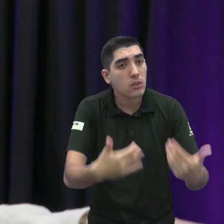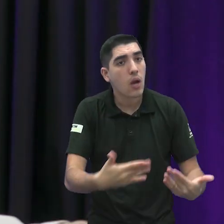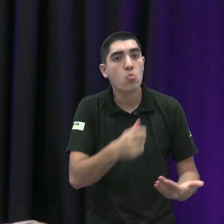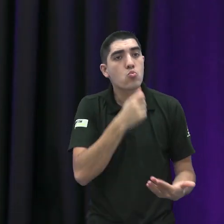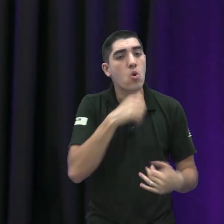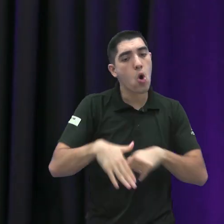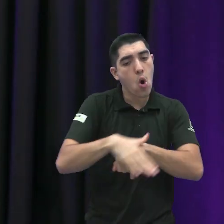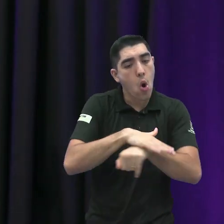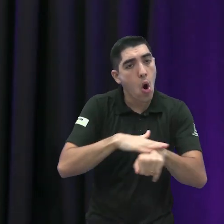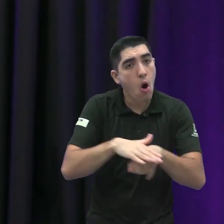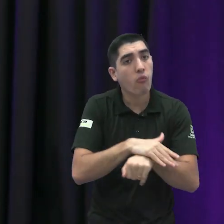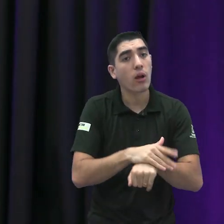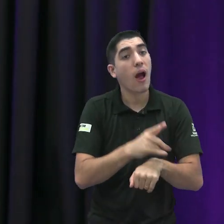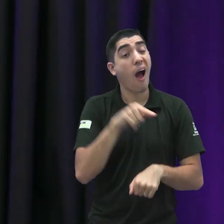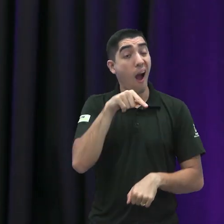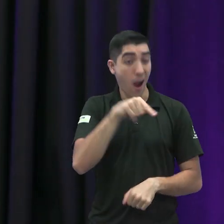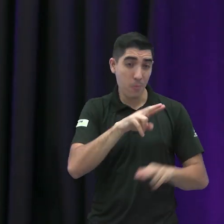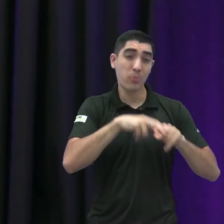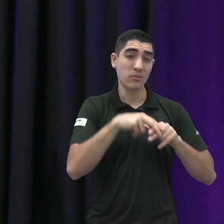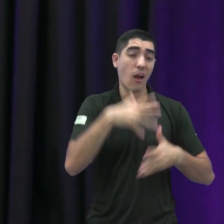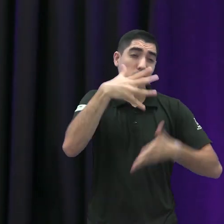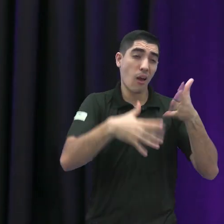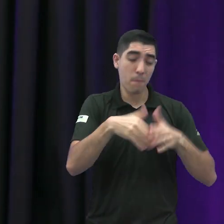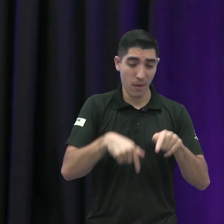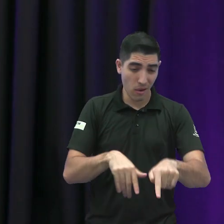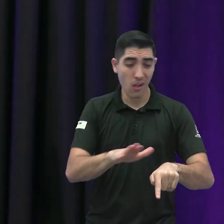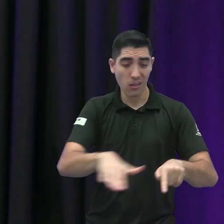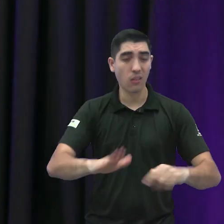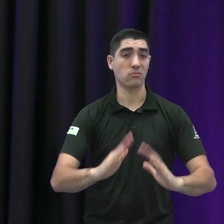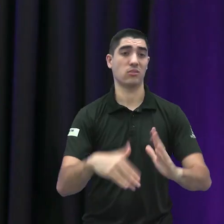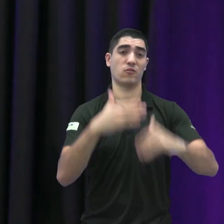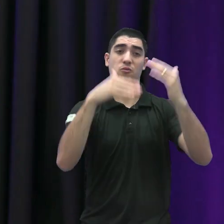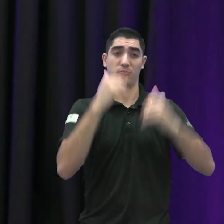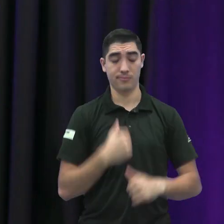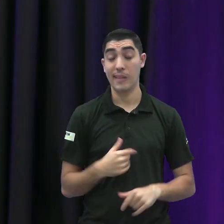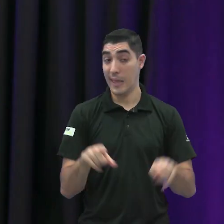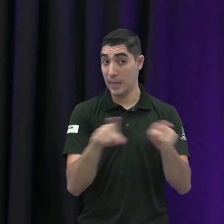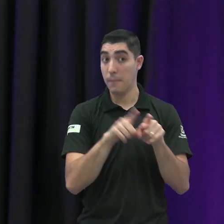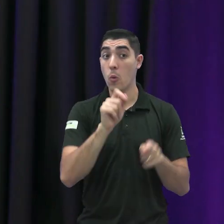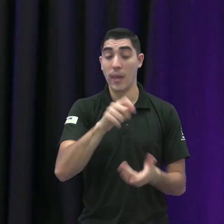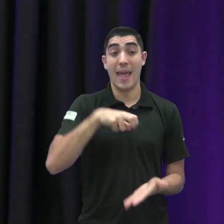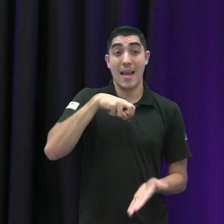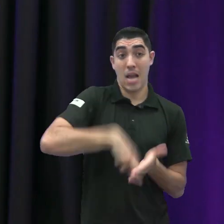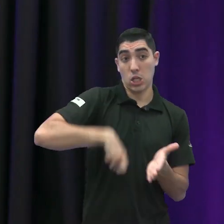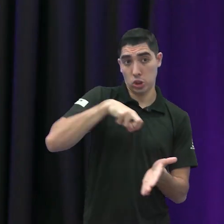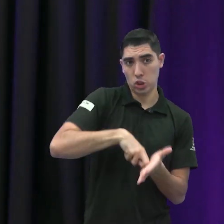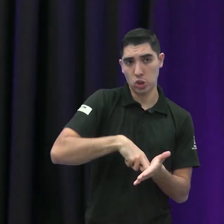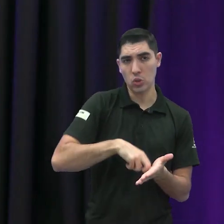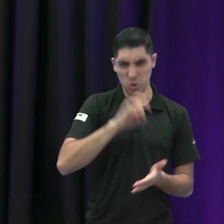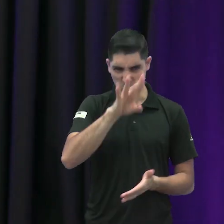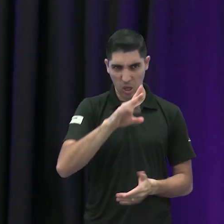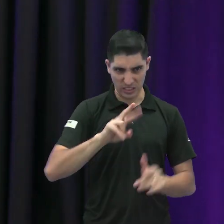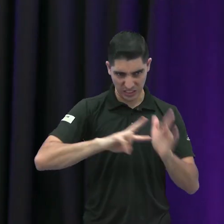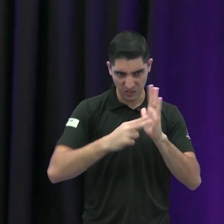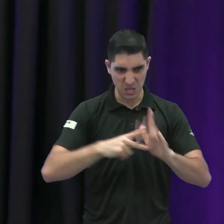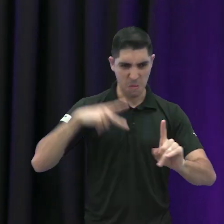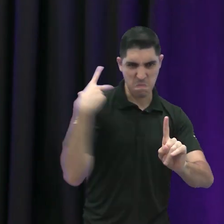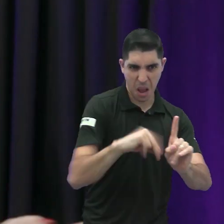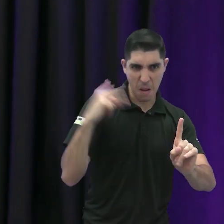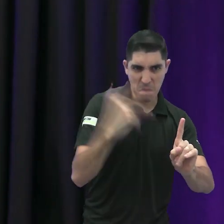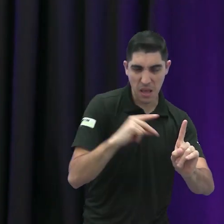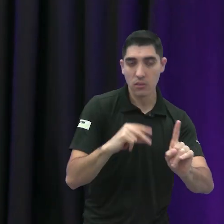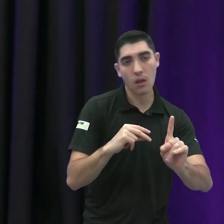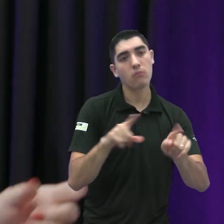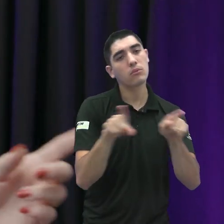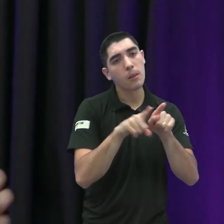estão ali impedindo essa criança de desenvolver. A punição também, que eu costumo dizer que a punição não é só bater, é